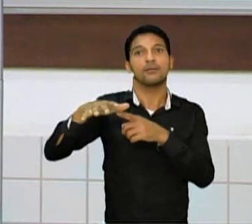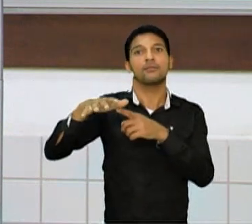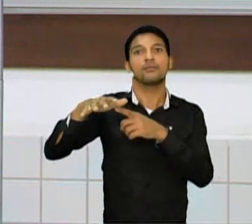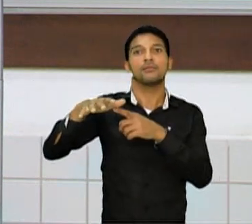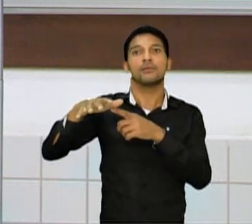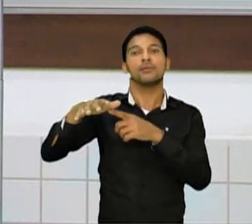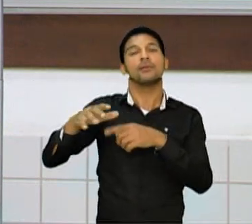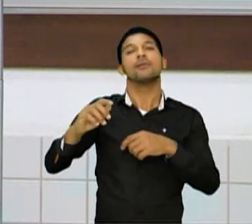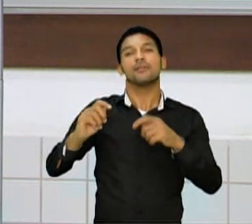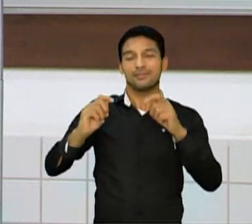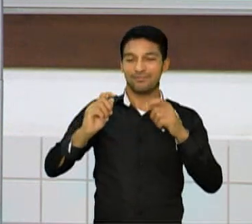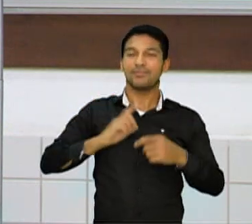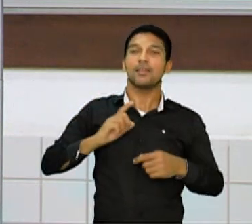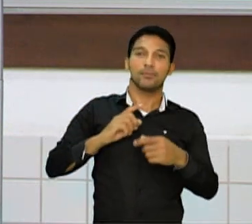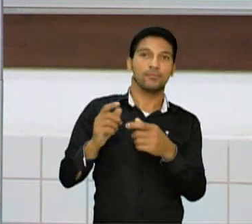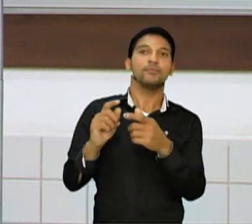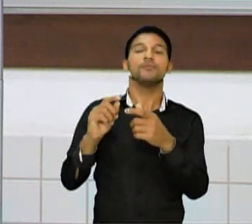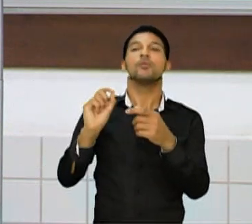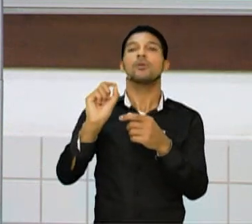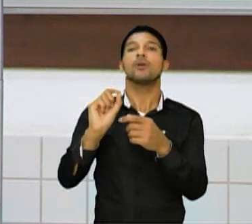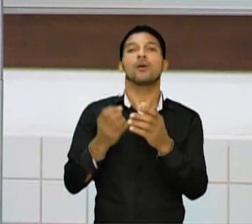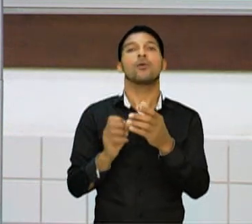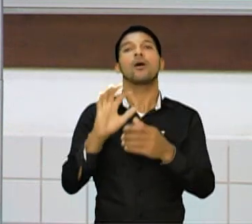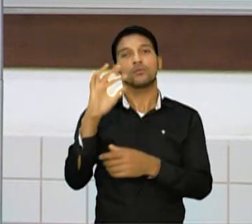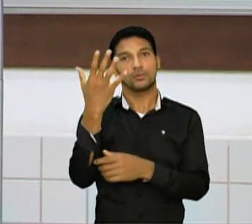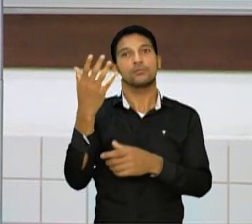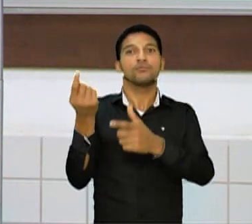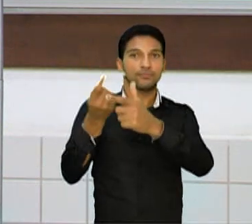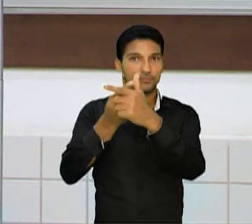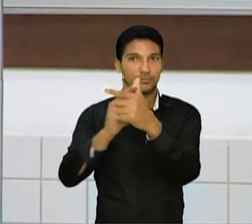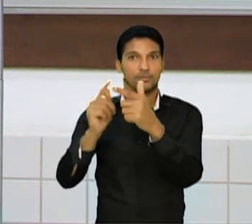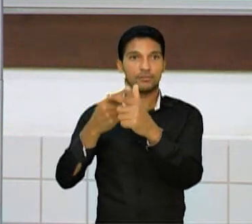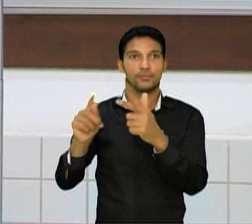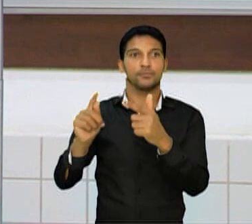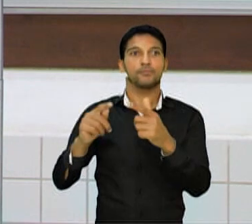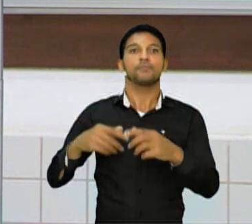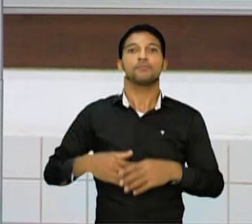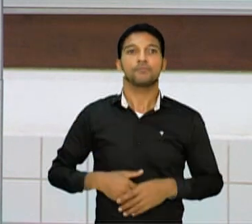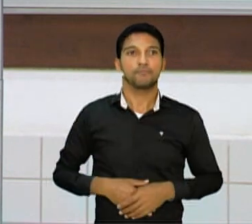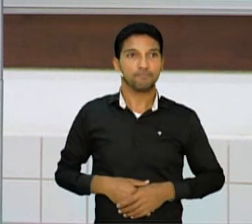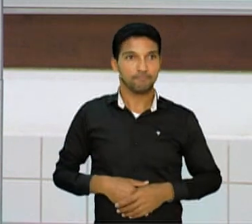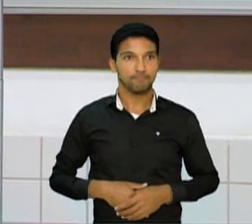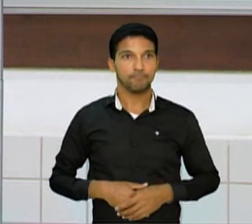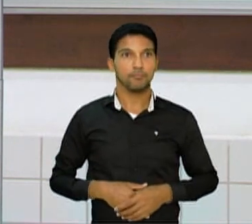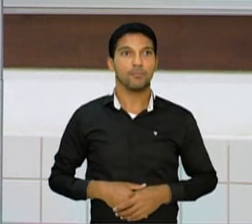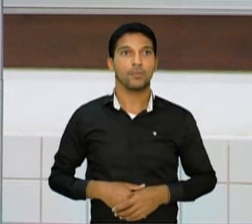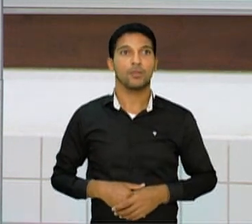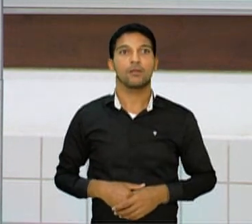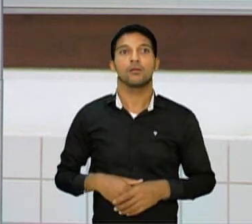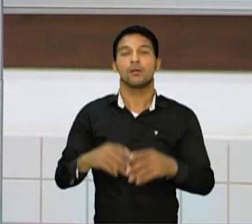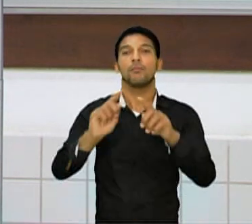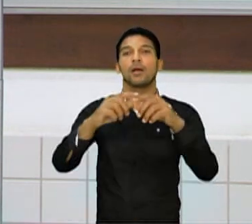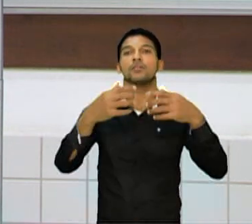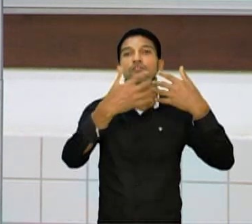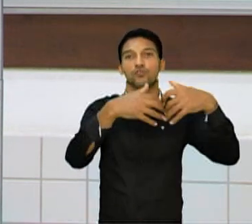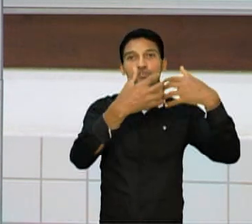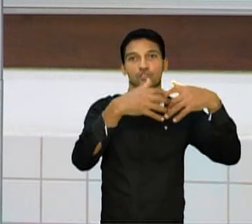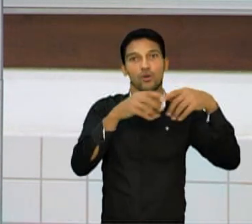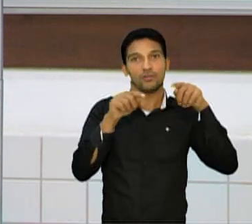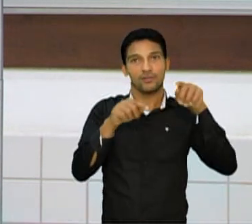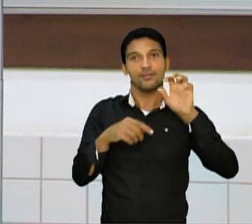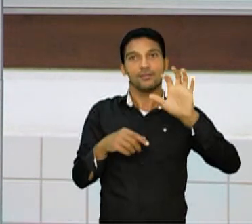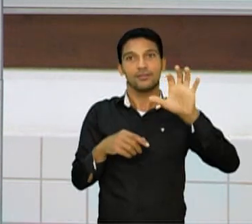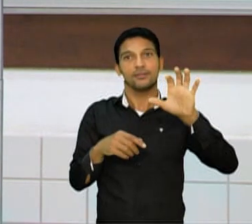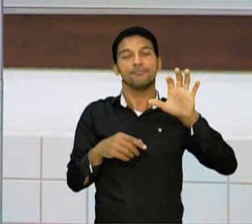fossem modificando junto, se movimentando junto. Isso encarecia demais. Desta forma, ficou mais barato e